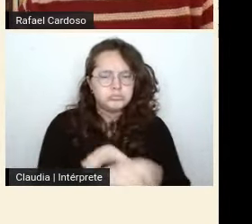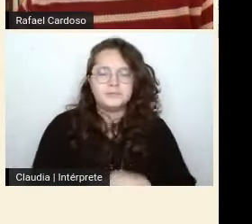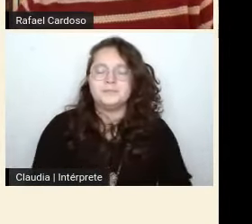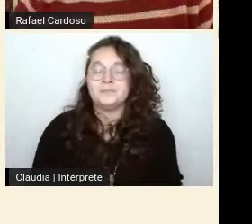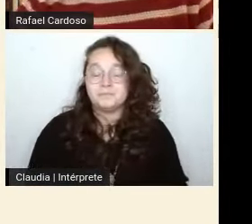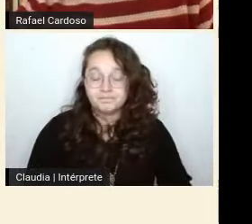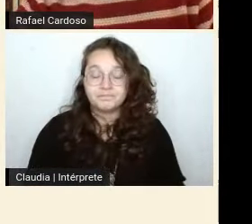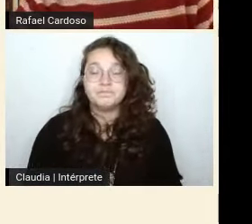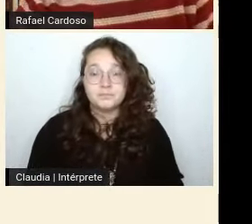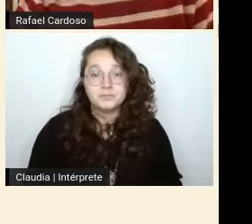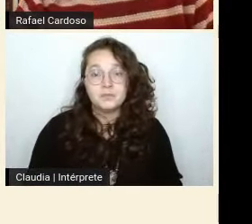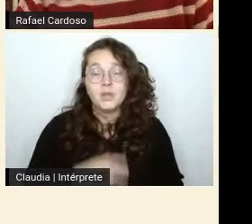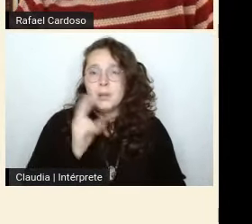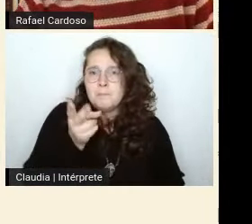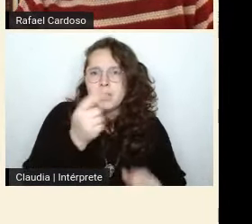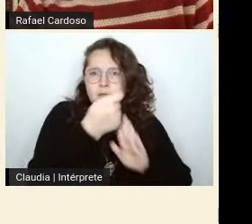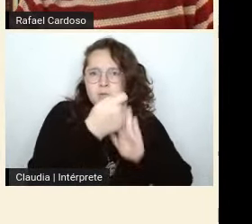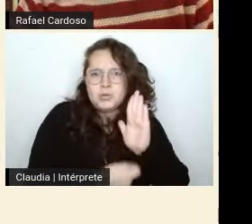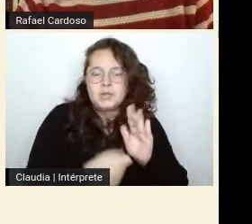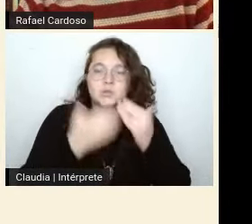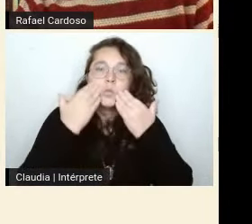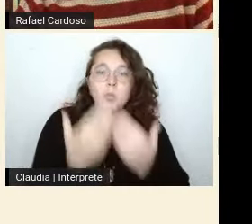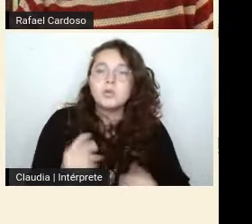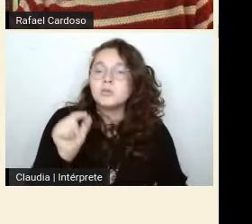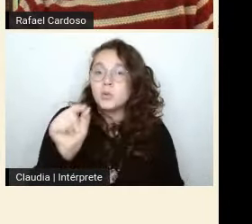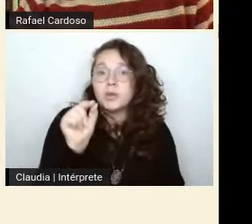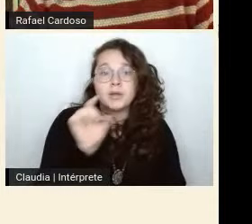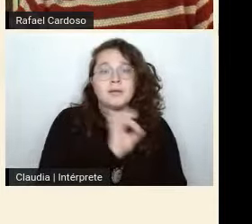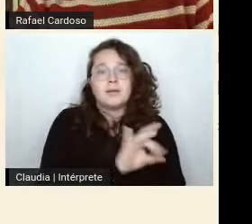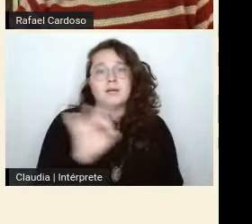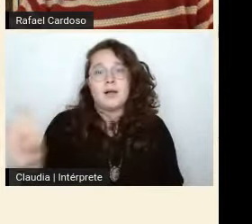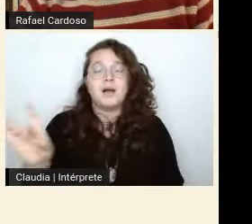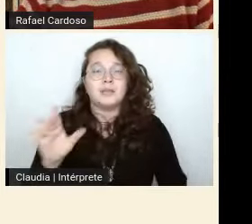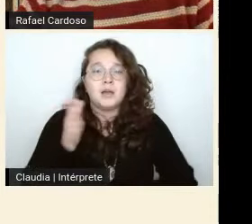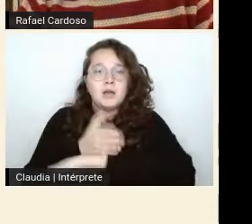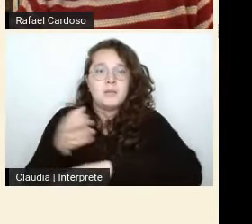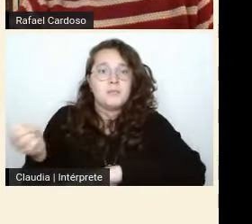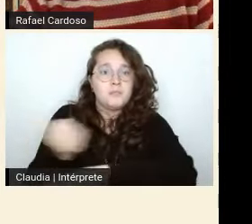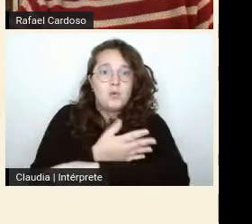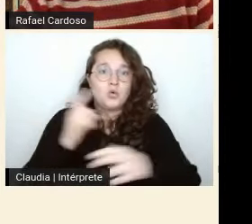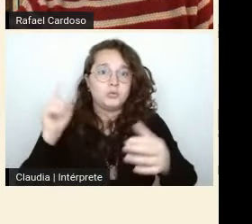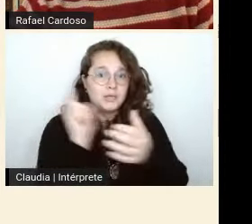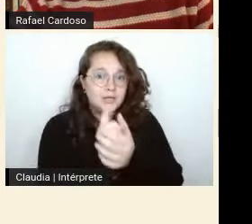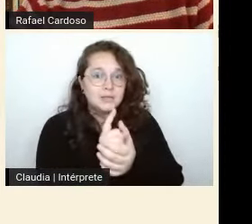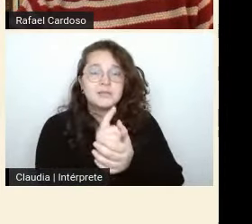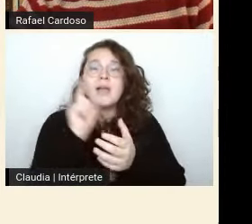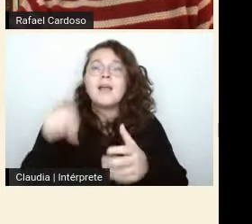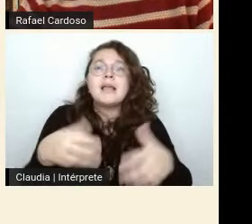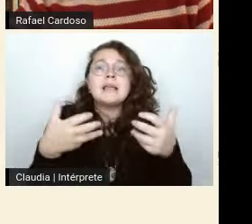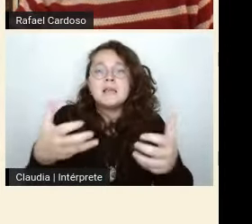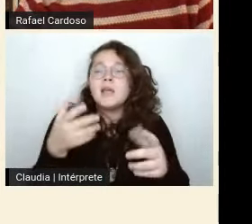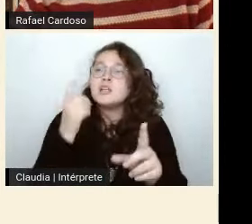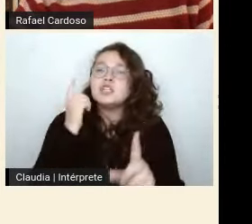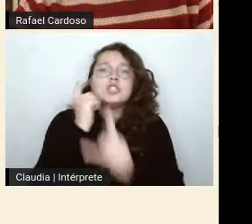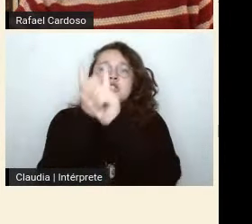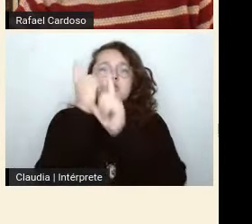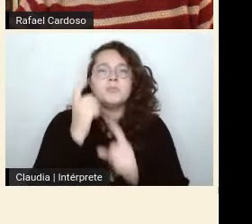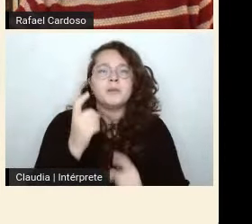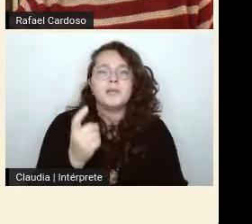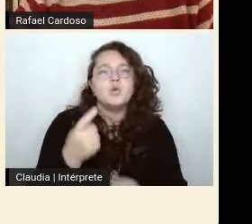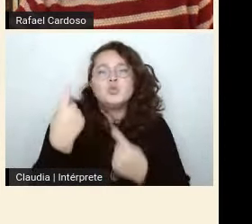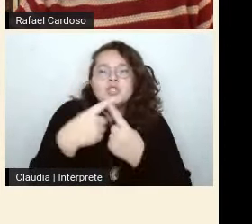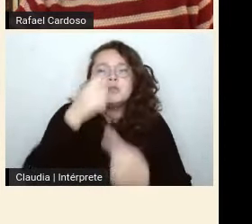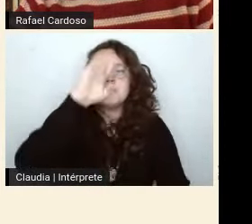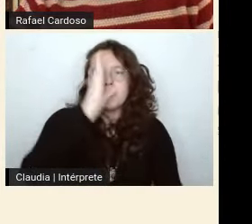O texto reforça que a tarefa dos modernistas teria sido de, entre aspas, descobrir o Brasil.